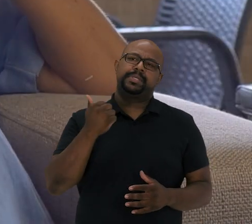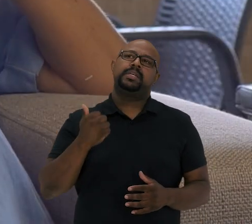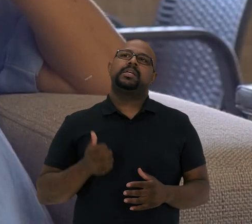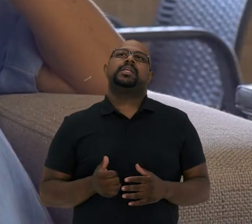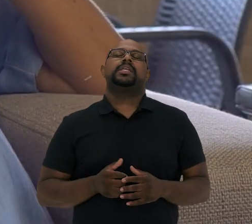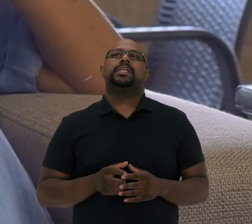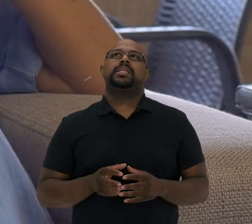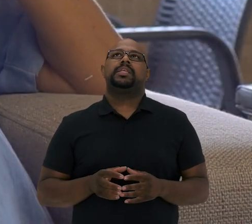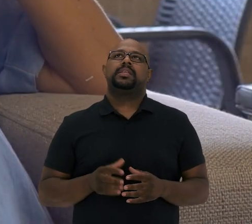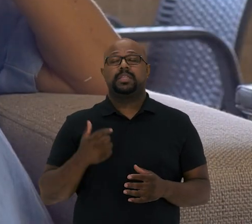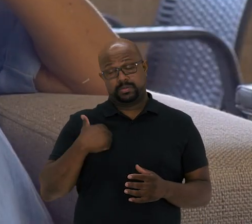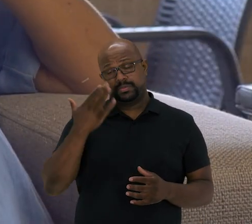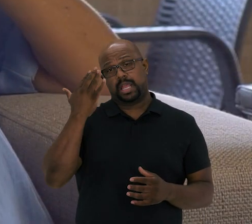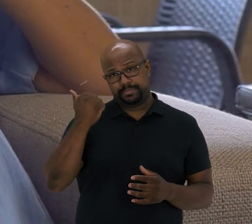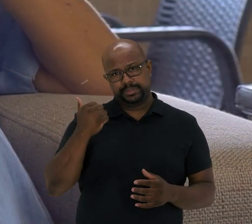sabia,